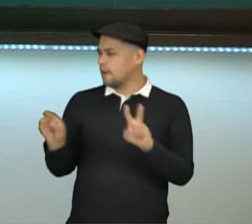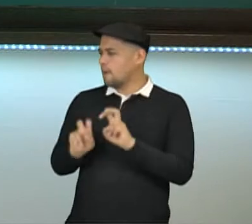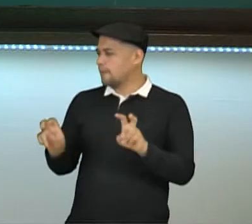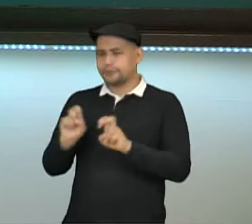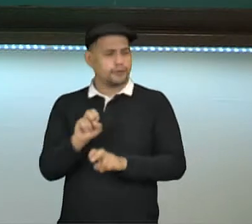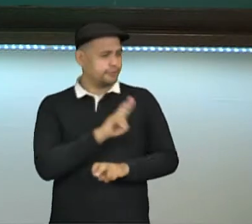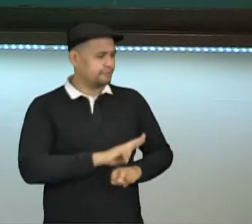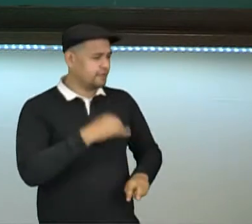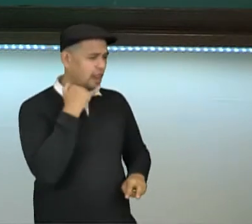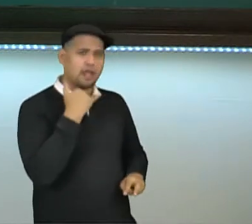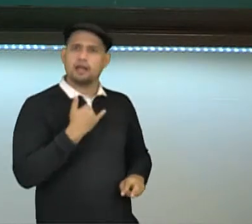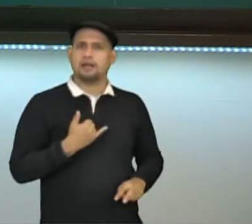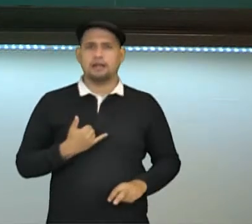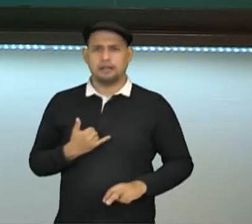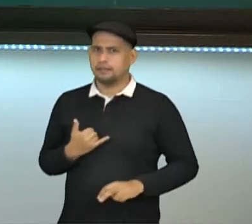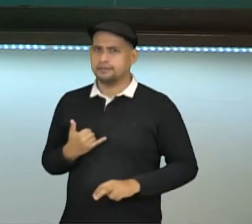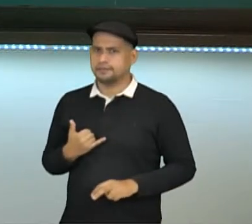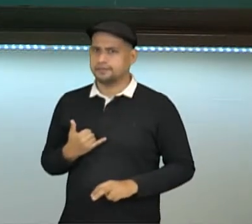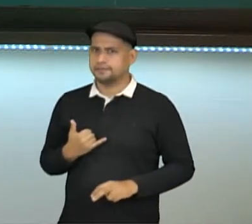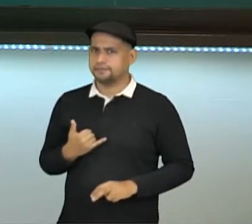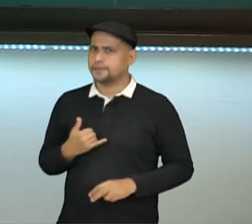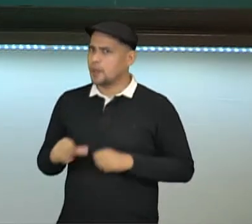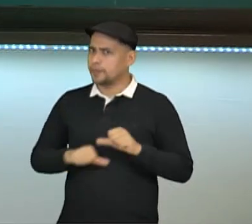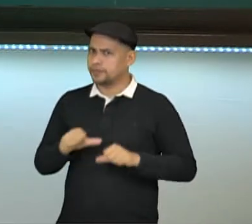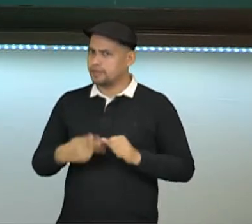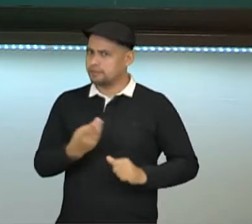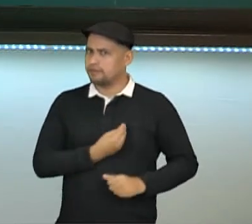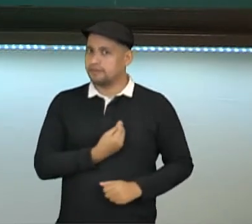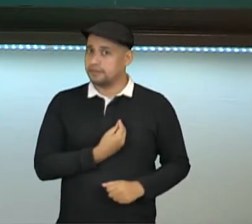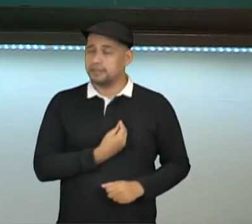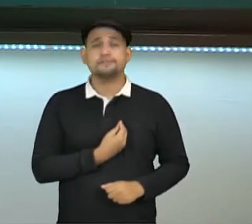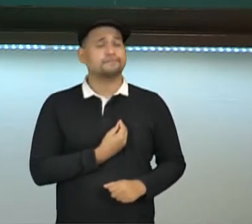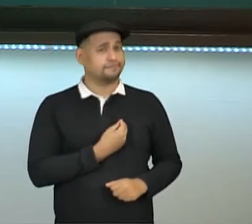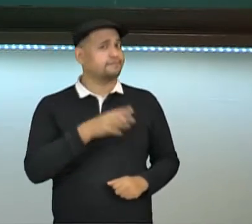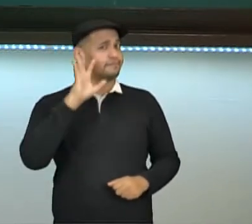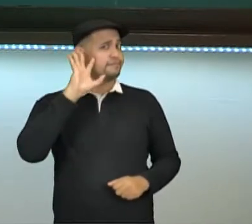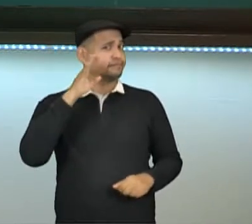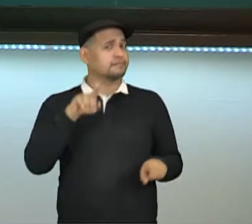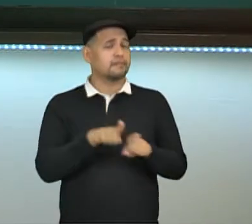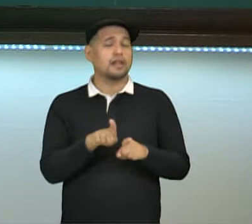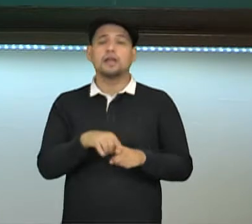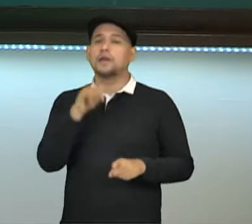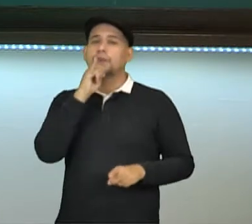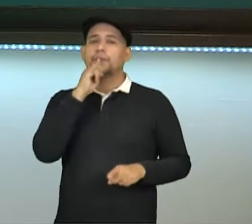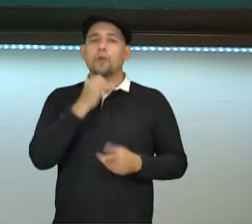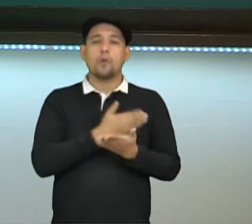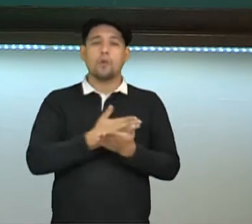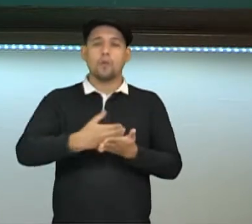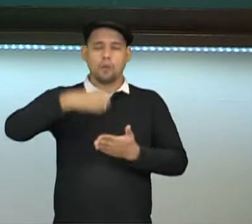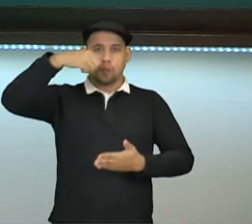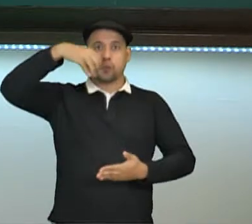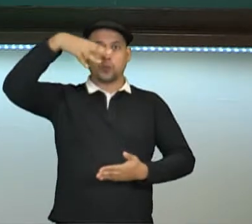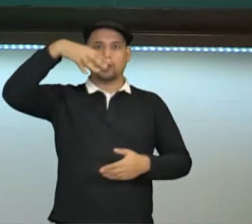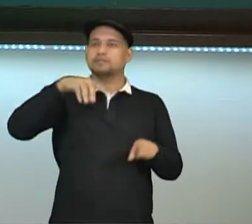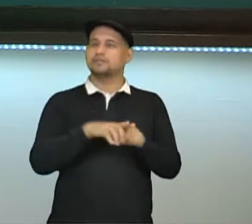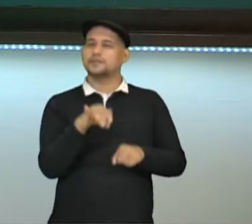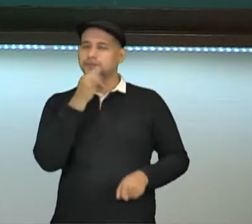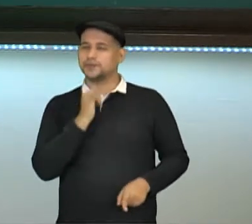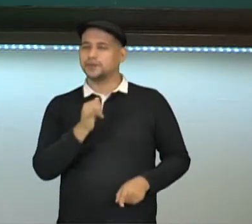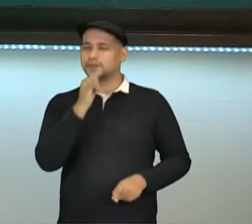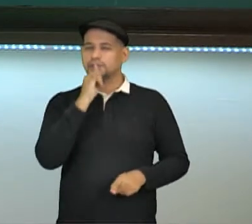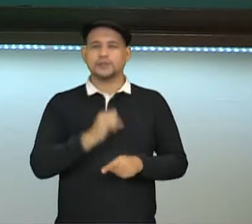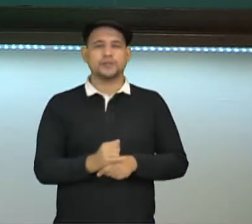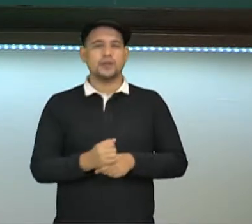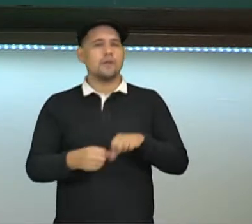e não usar mais telefone celular. Não ia mudar a tua vida? É isso que estava acontecendo nesse momento. Quando surge eletricidade, raio-x, automóvel,